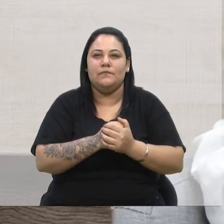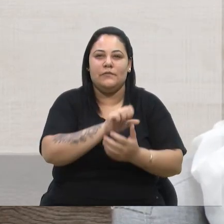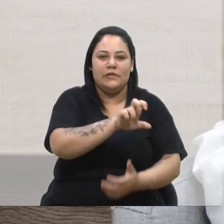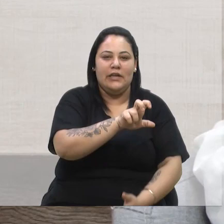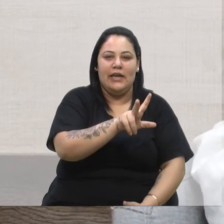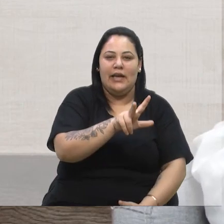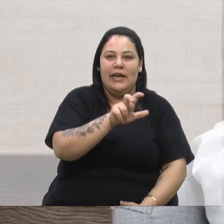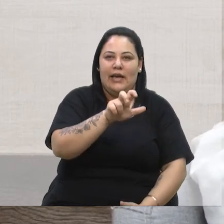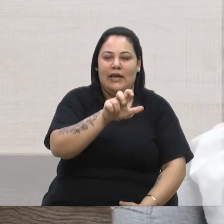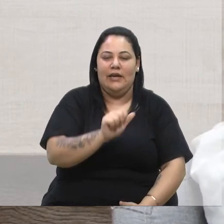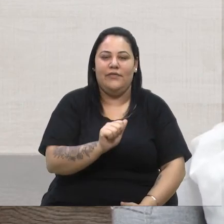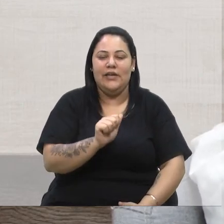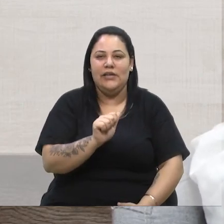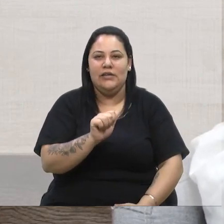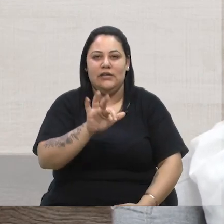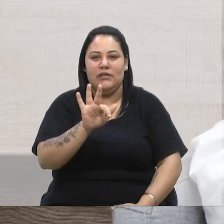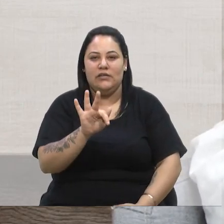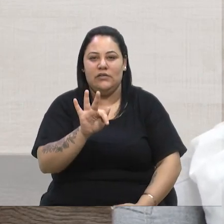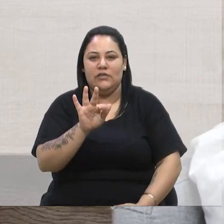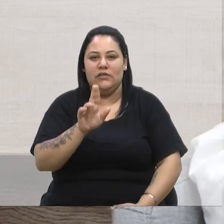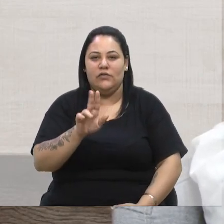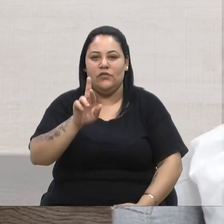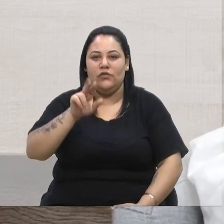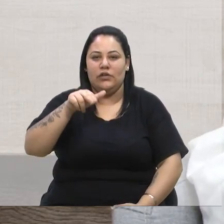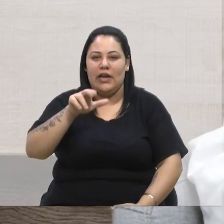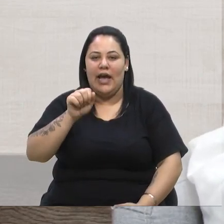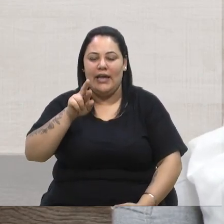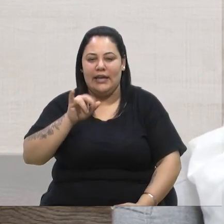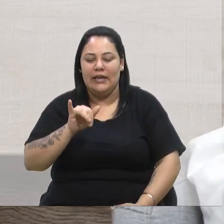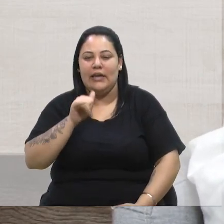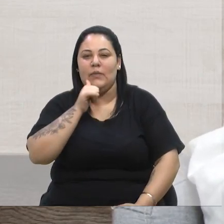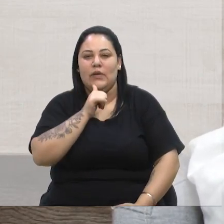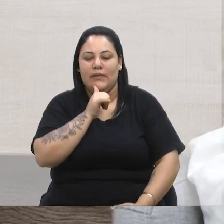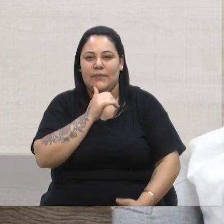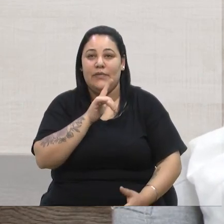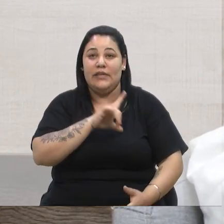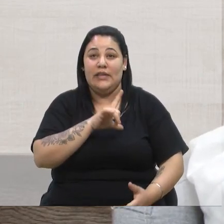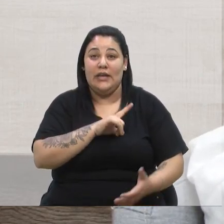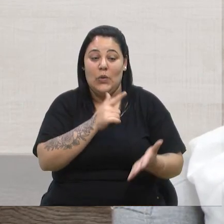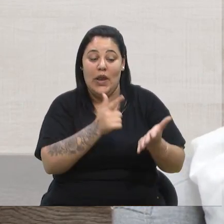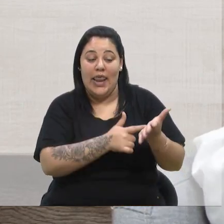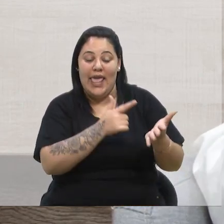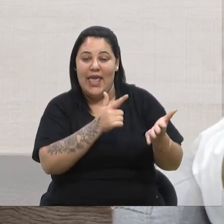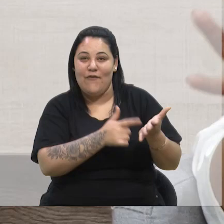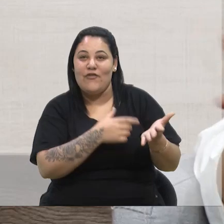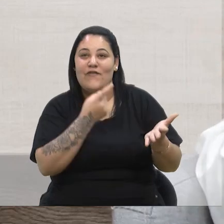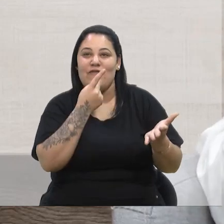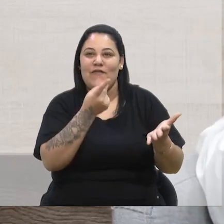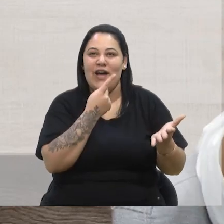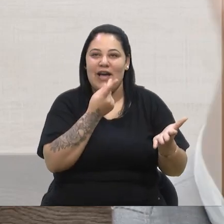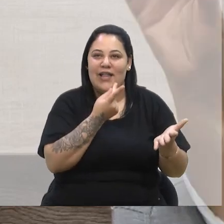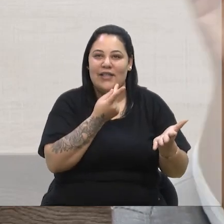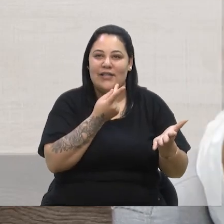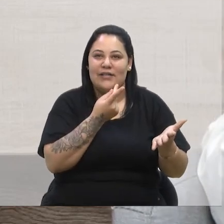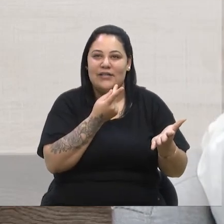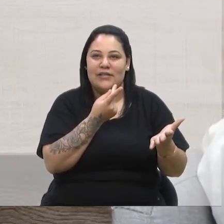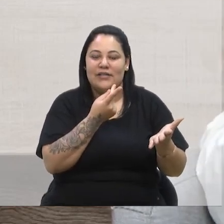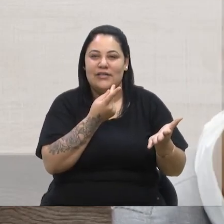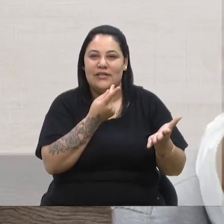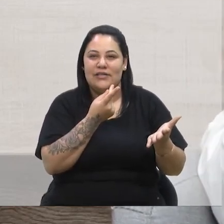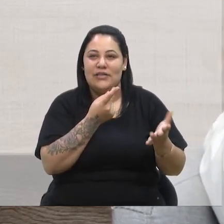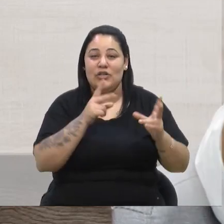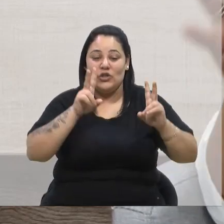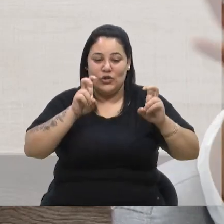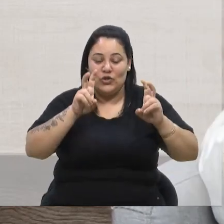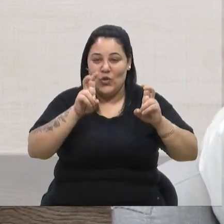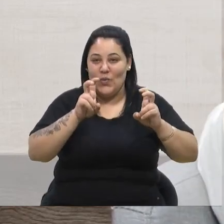a Eva Furnari, né? Que tem o nós, que então sutilmente ela fala dos nós de cada